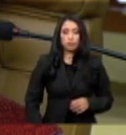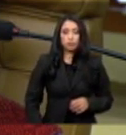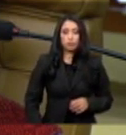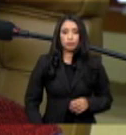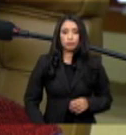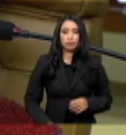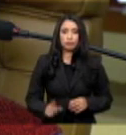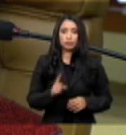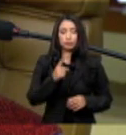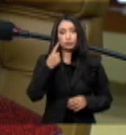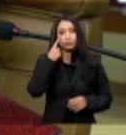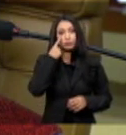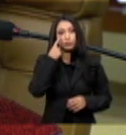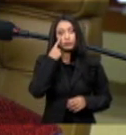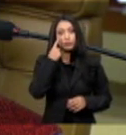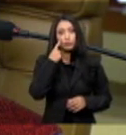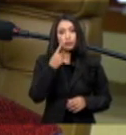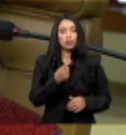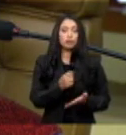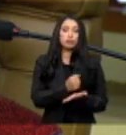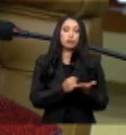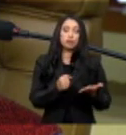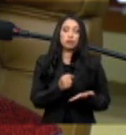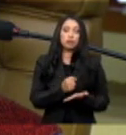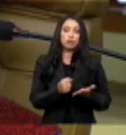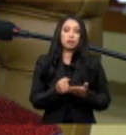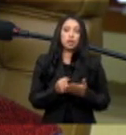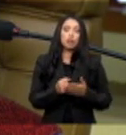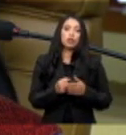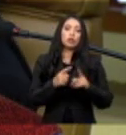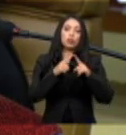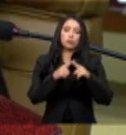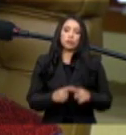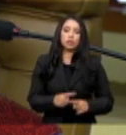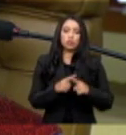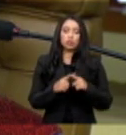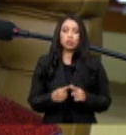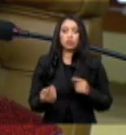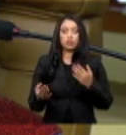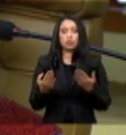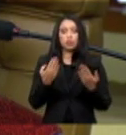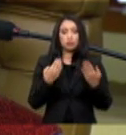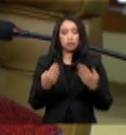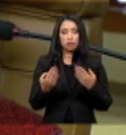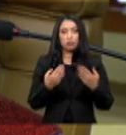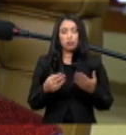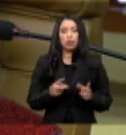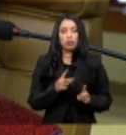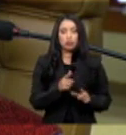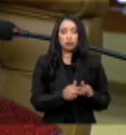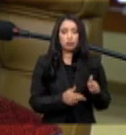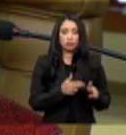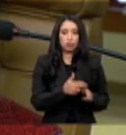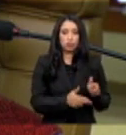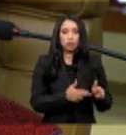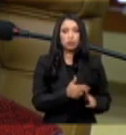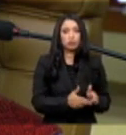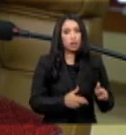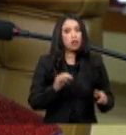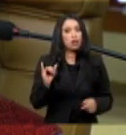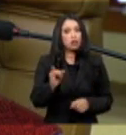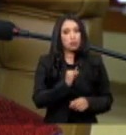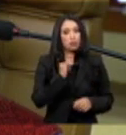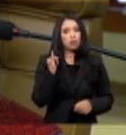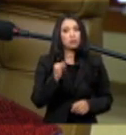não observaria os princípios da competitividade e da igualdade, podendo conferir ao setor ferroviário de grande atual importância